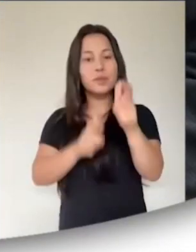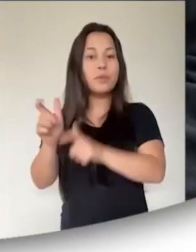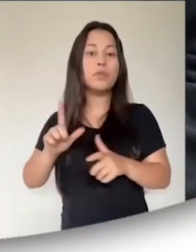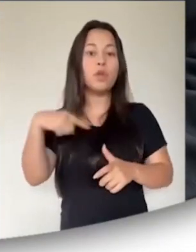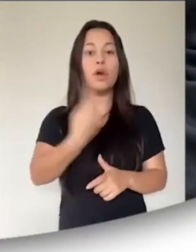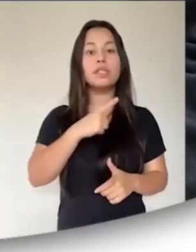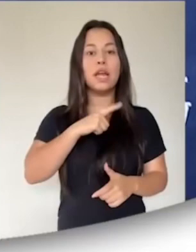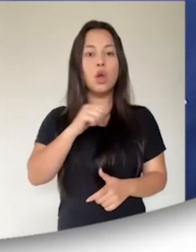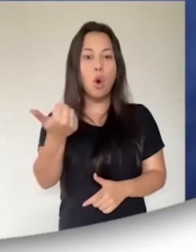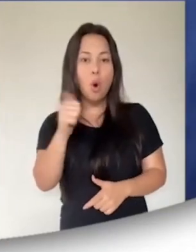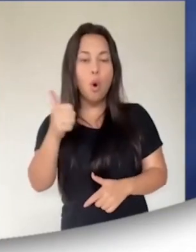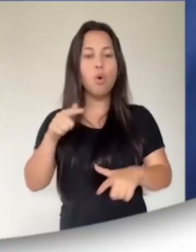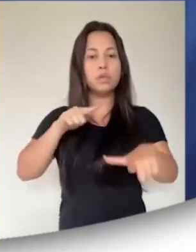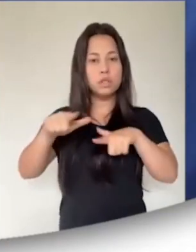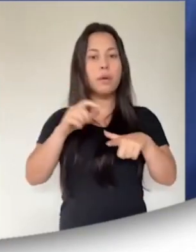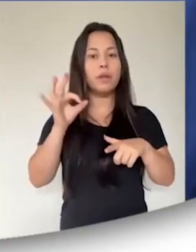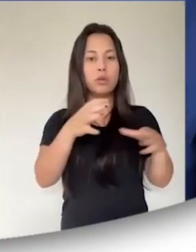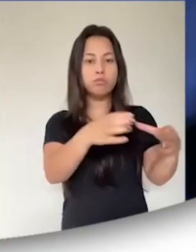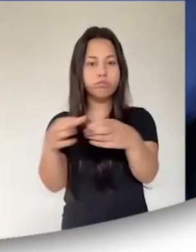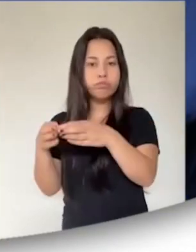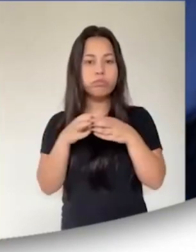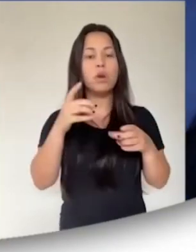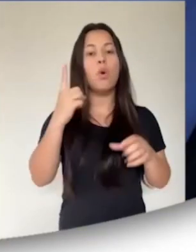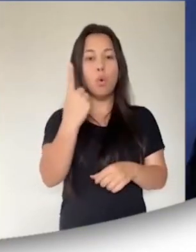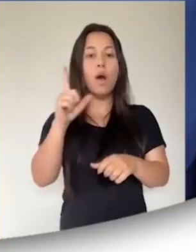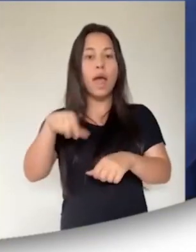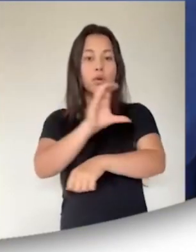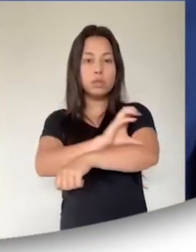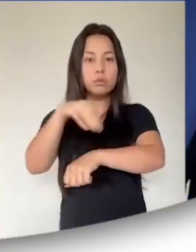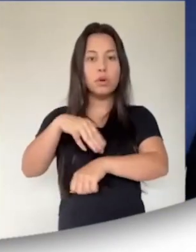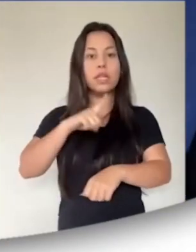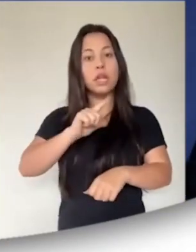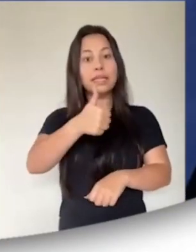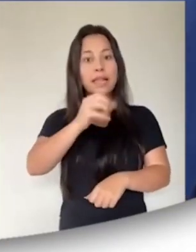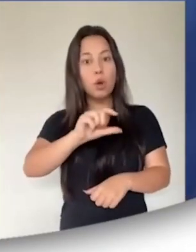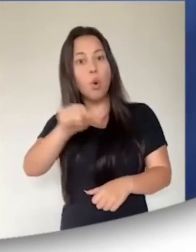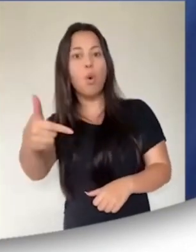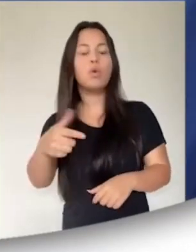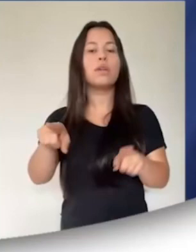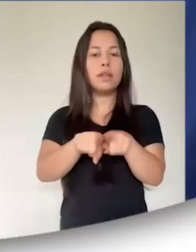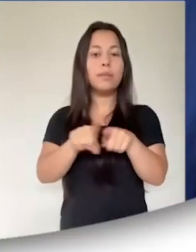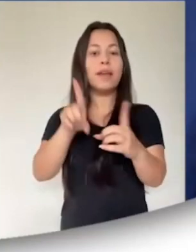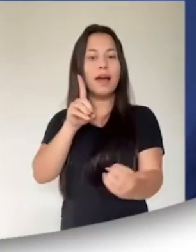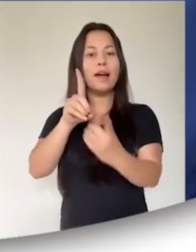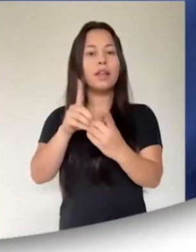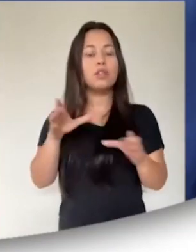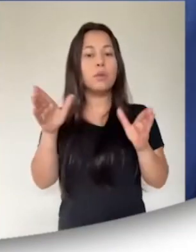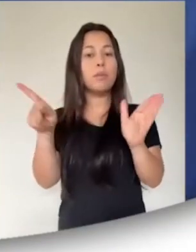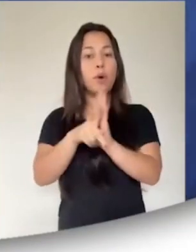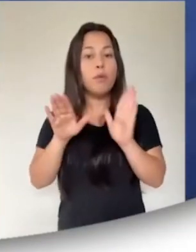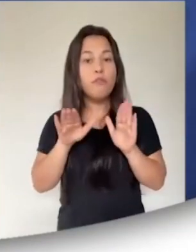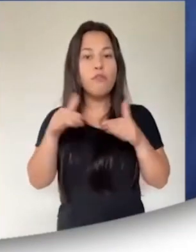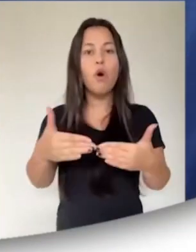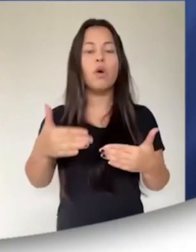momento memorável para a cidade. Onde nós temos aqui 11 serviços agrupados, um deles é o CEPROSSOM, mas temos mais 10 outros que